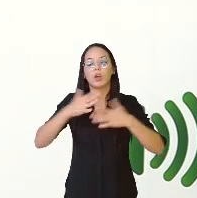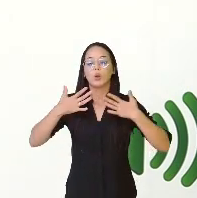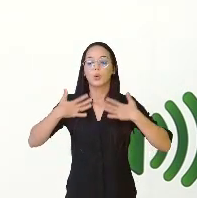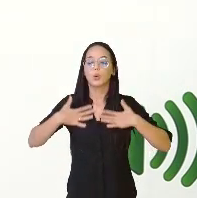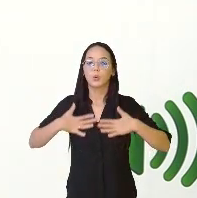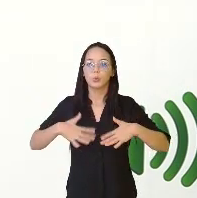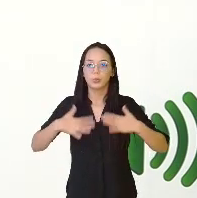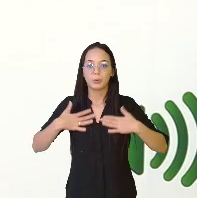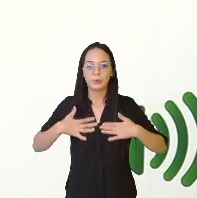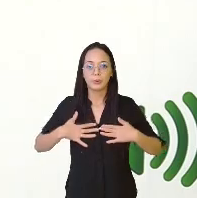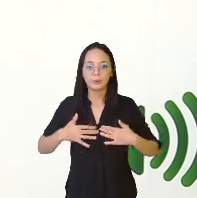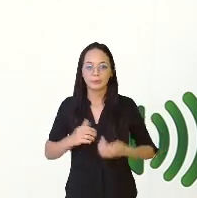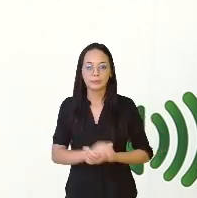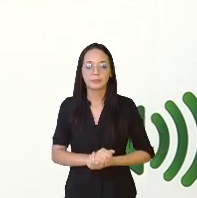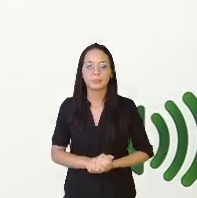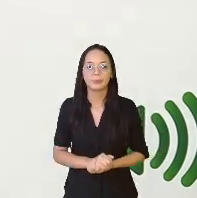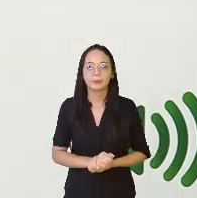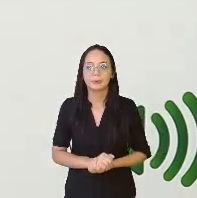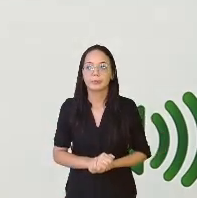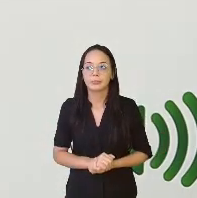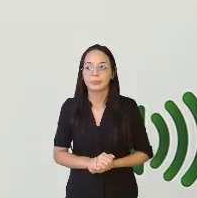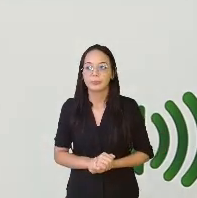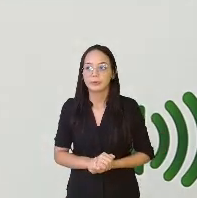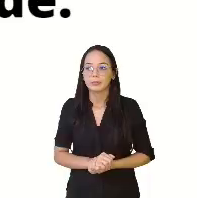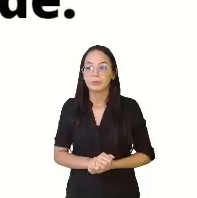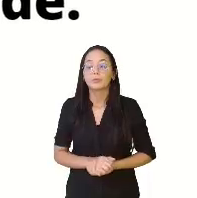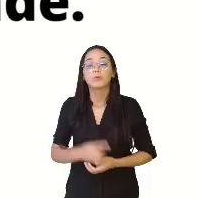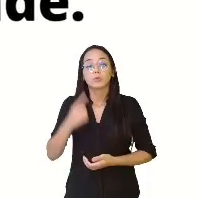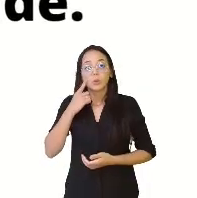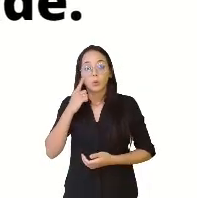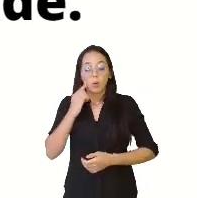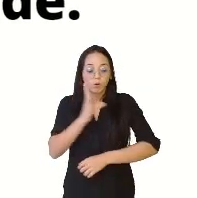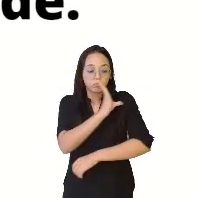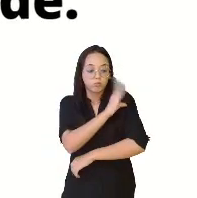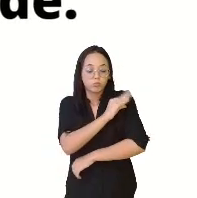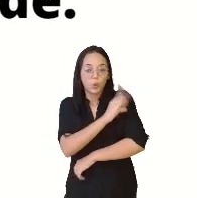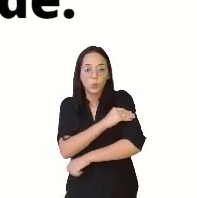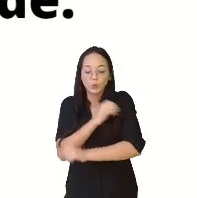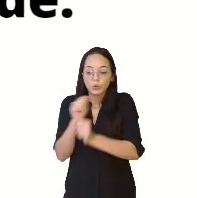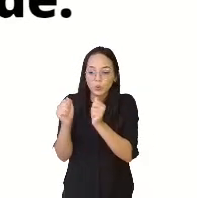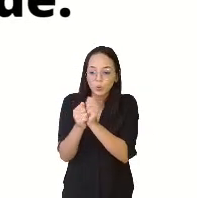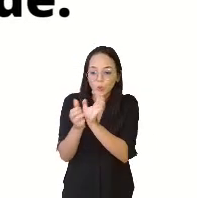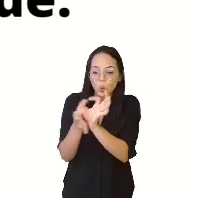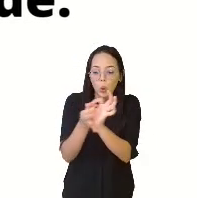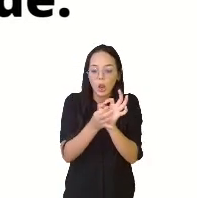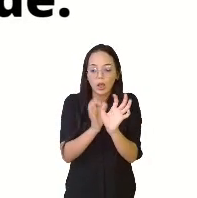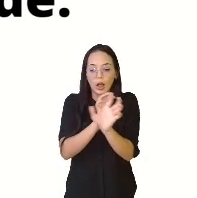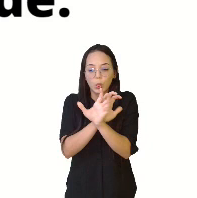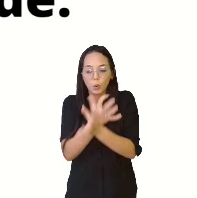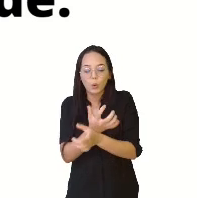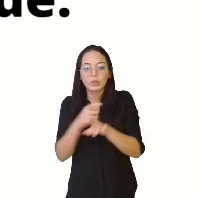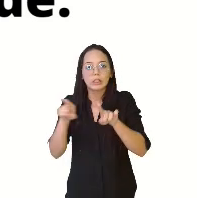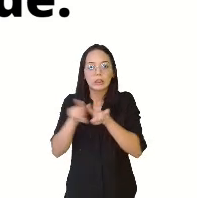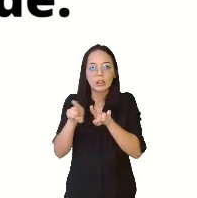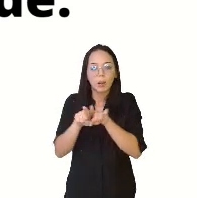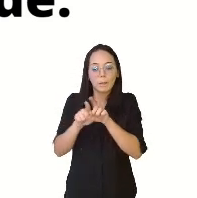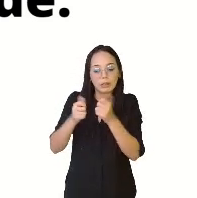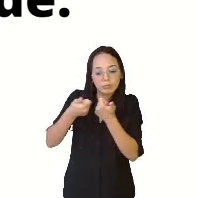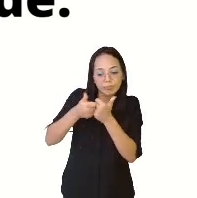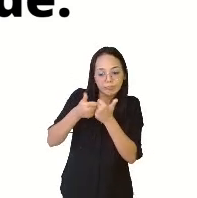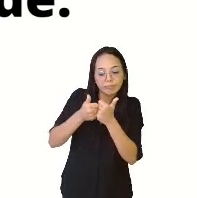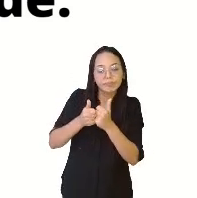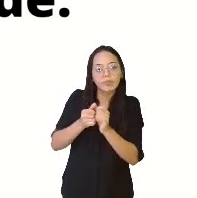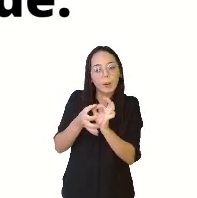com que ele relaxe. Beleza? Os músculos, juntamente com os ossos e articulações, permitem